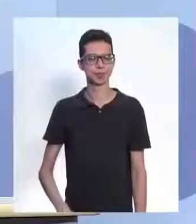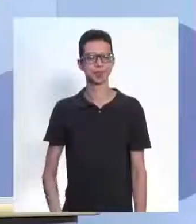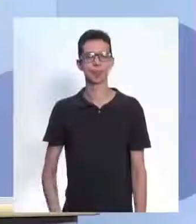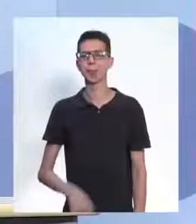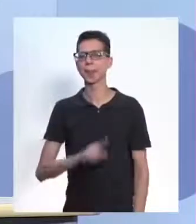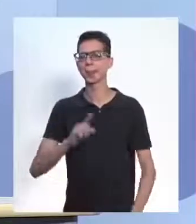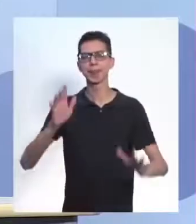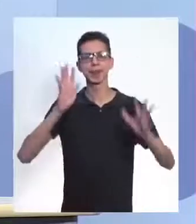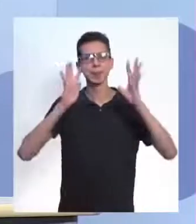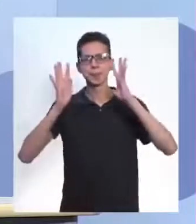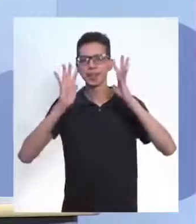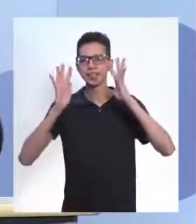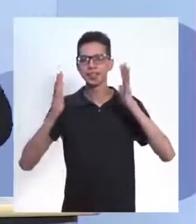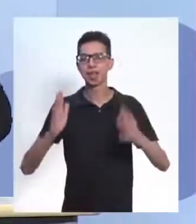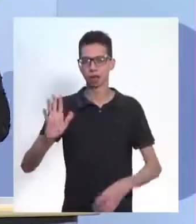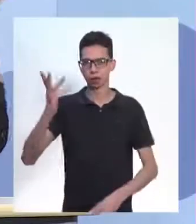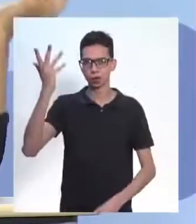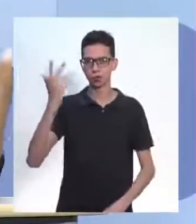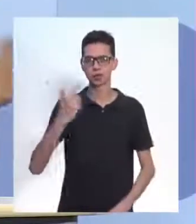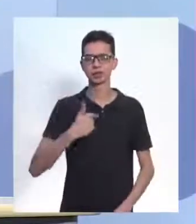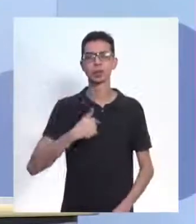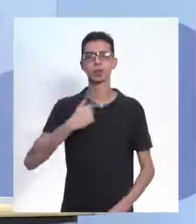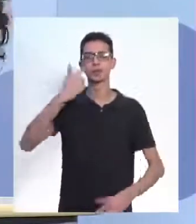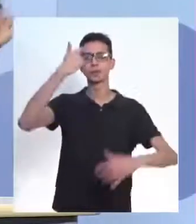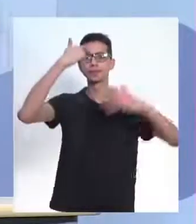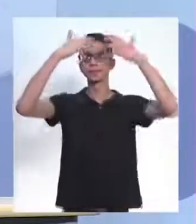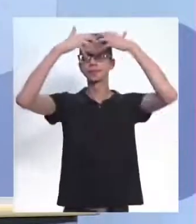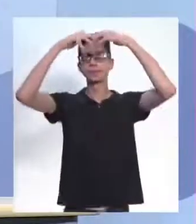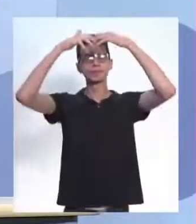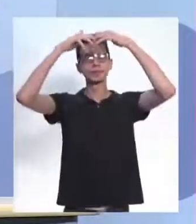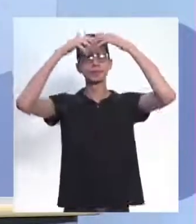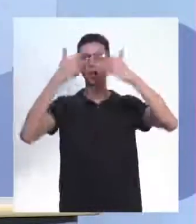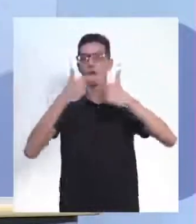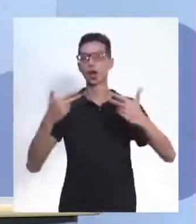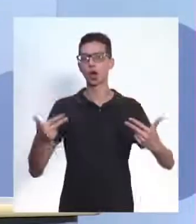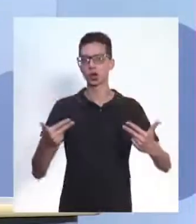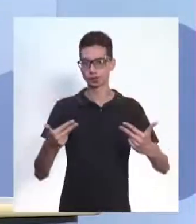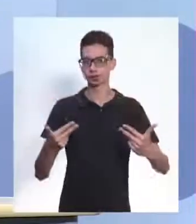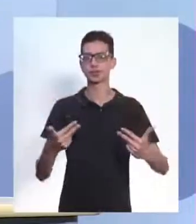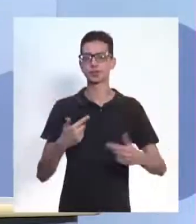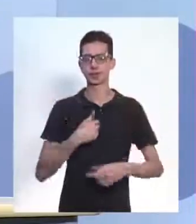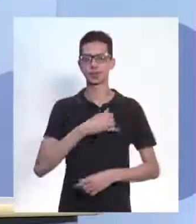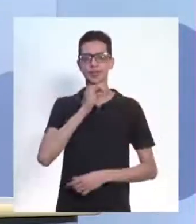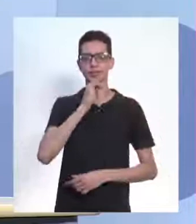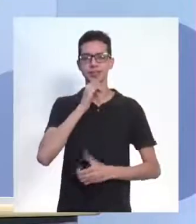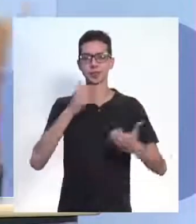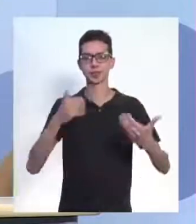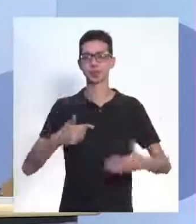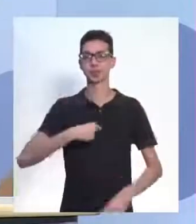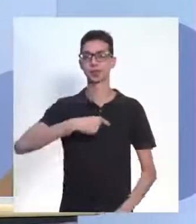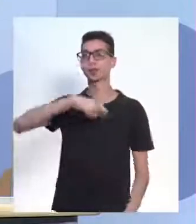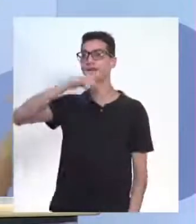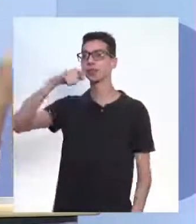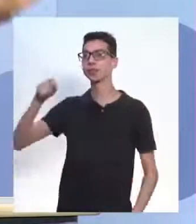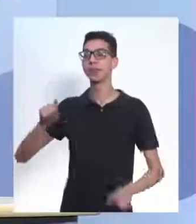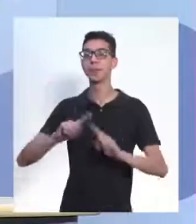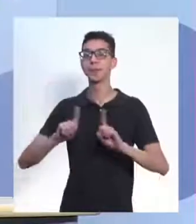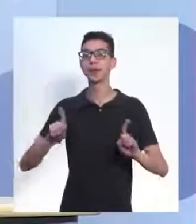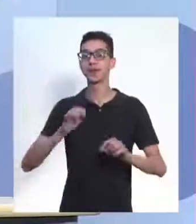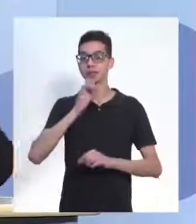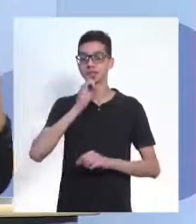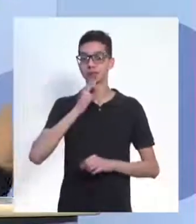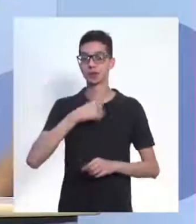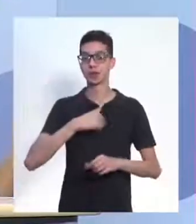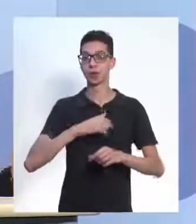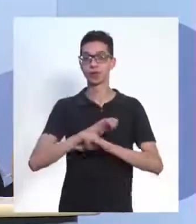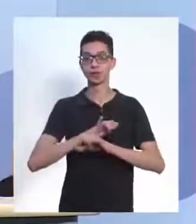imagina coisas que acontecem. E eu estou aqui pensando na oração subordinada, no exemplo que eu estava lá no Flipchart, e eu confundo. Em vez de falar oração,